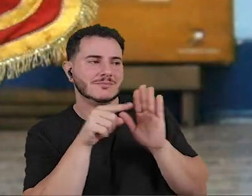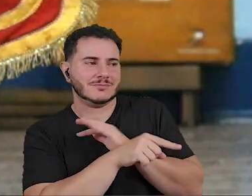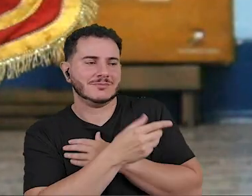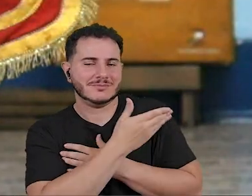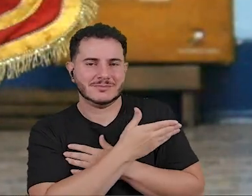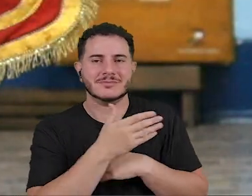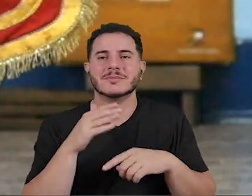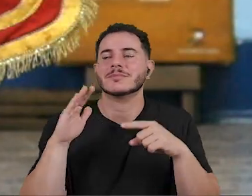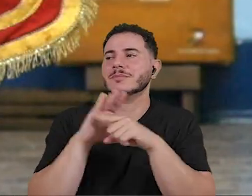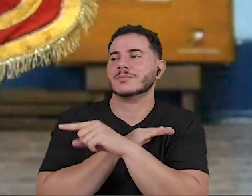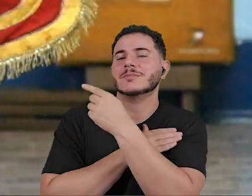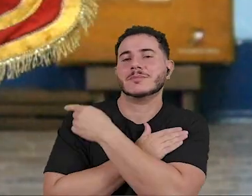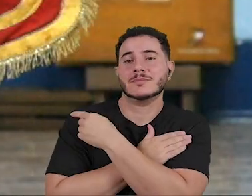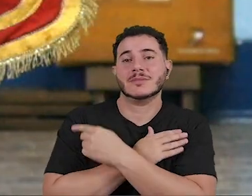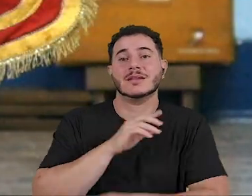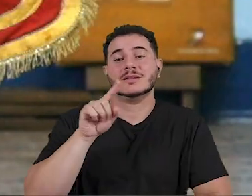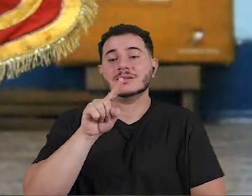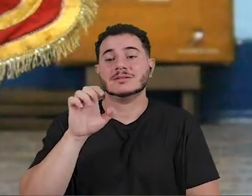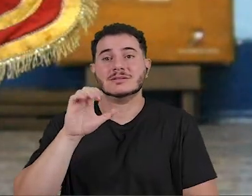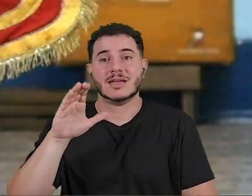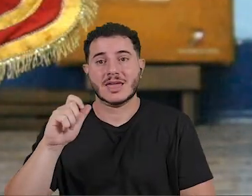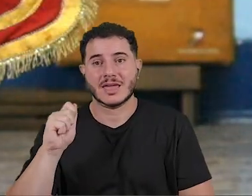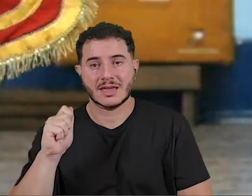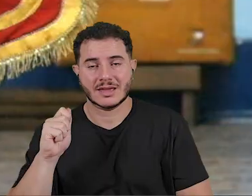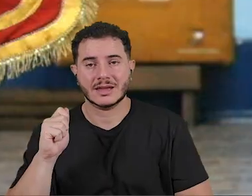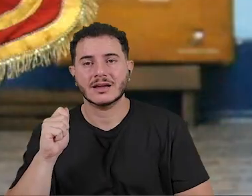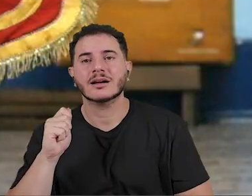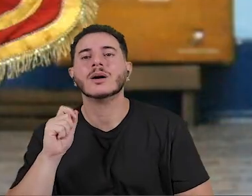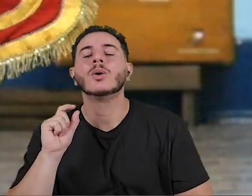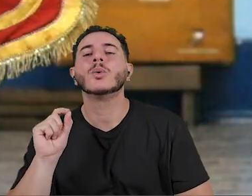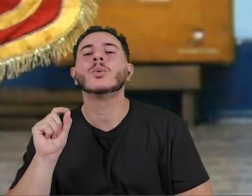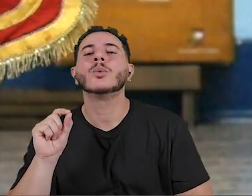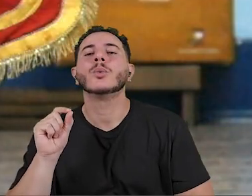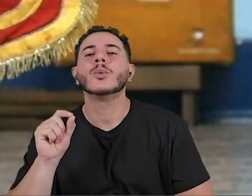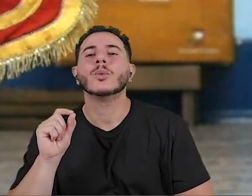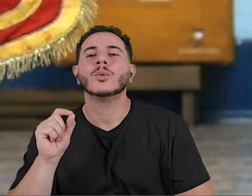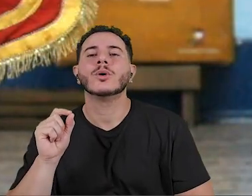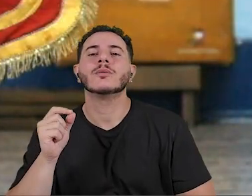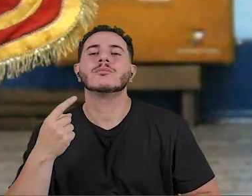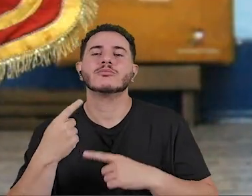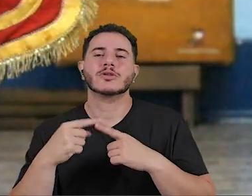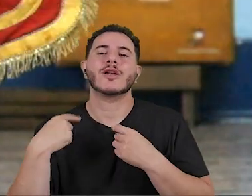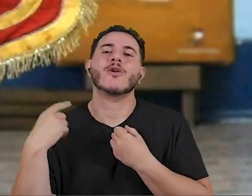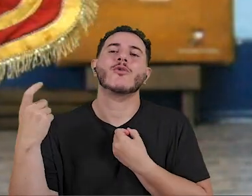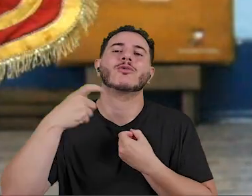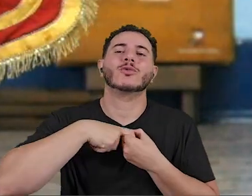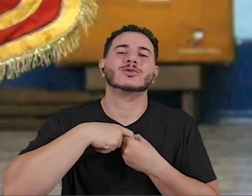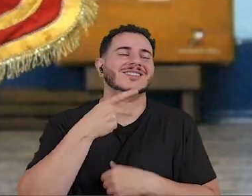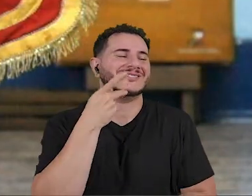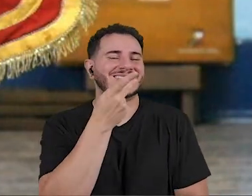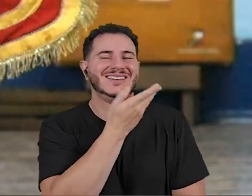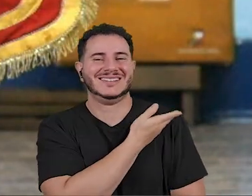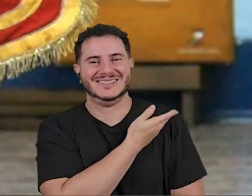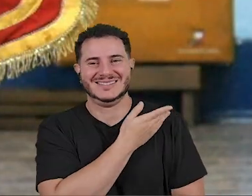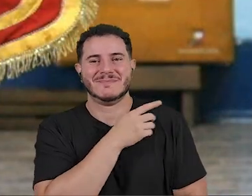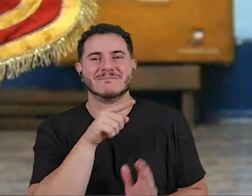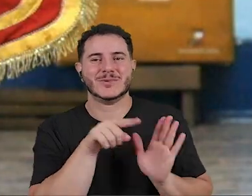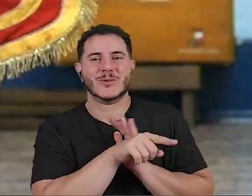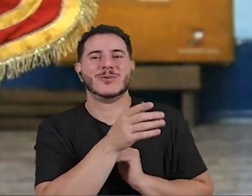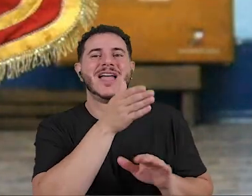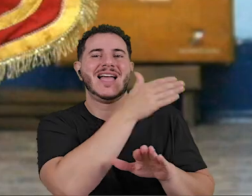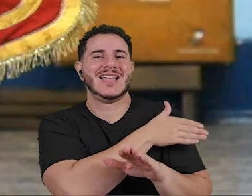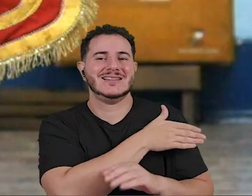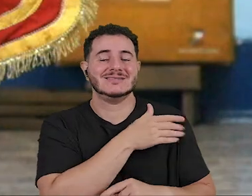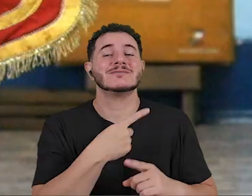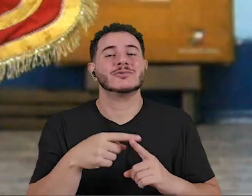porque eu voltei e falei disso, né? Porque desde lá, quando eu ainda também muito pequenininho, né? Sabia bem